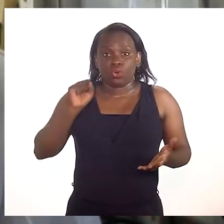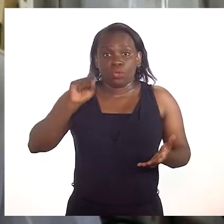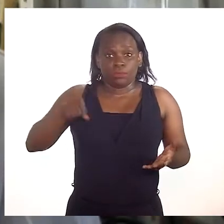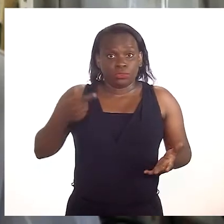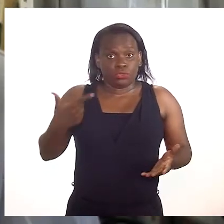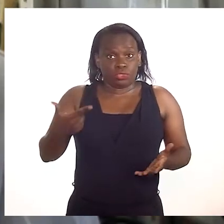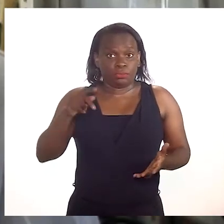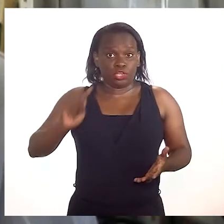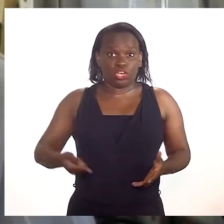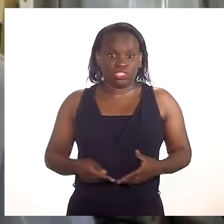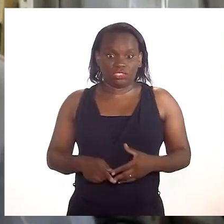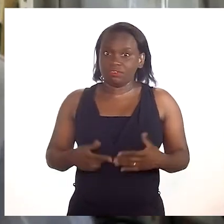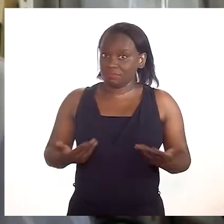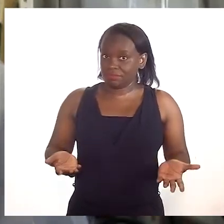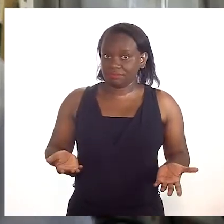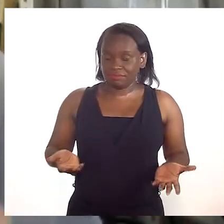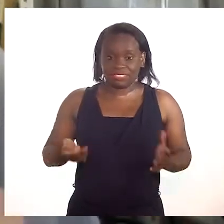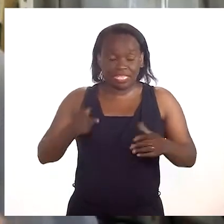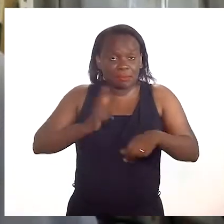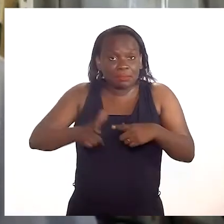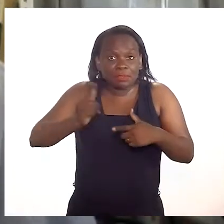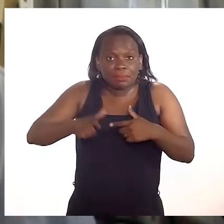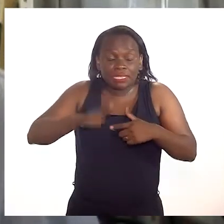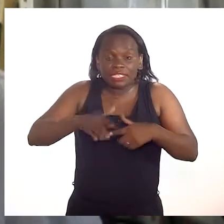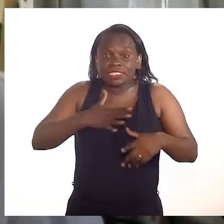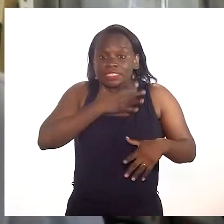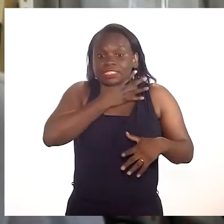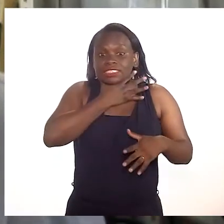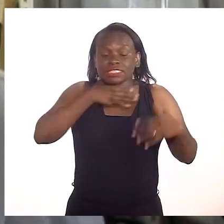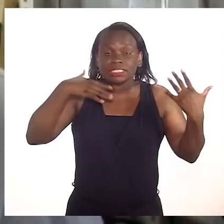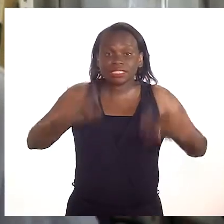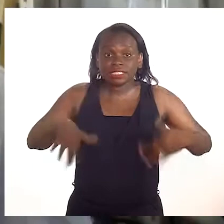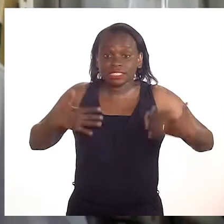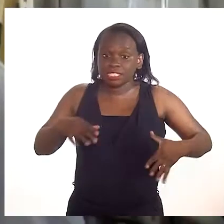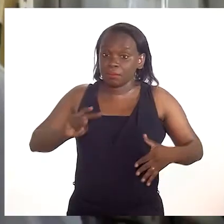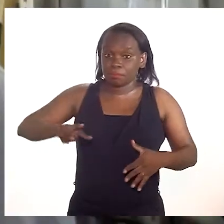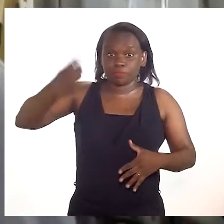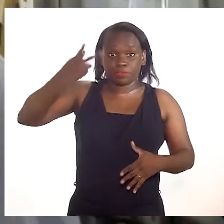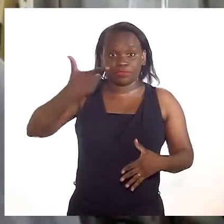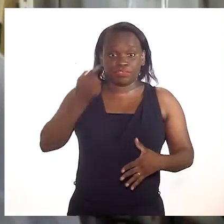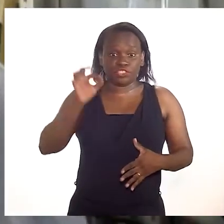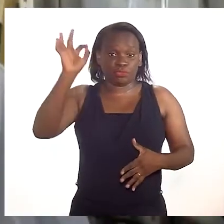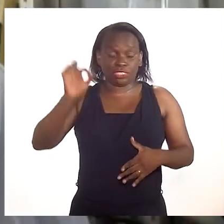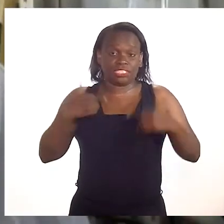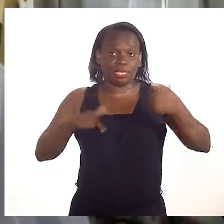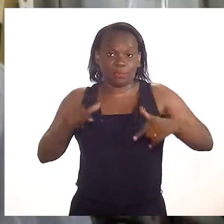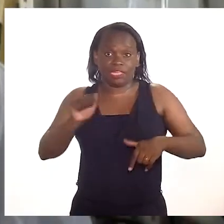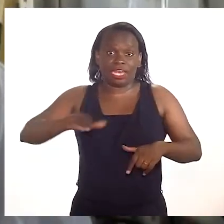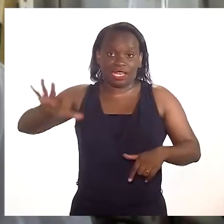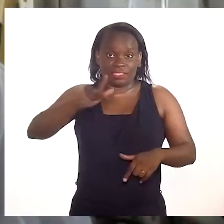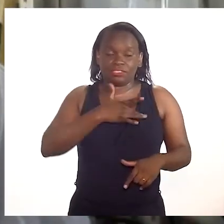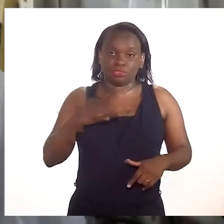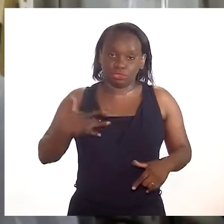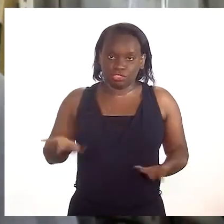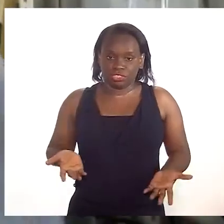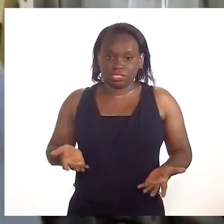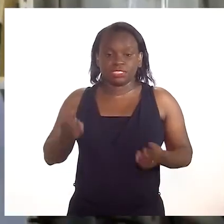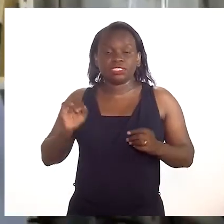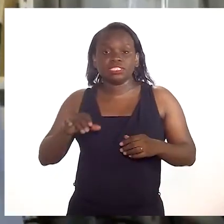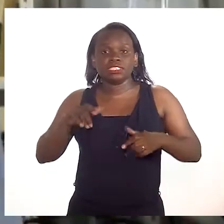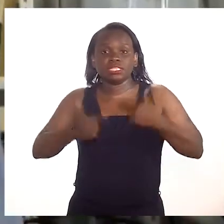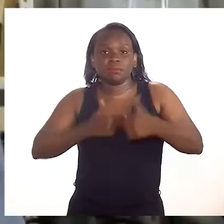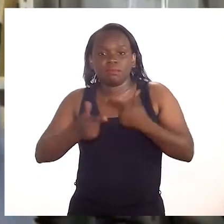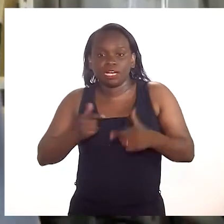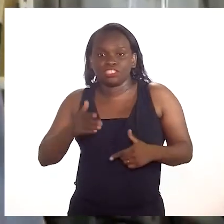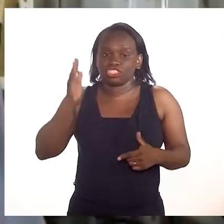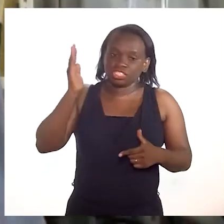é 8,2. Olha só, no meio de uma crise, aumenta 20% o emprego na saúde. Se eu pegar